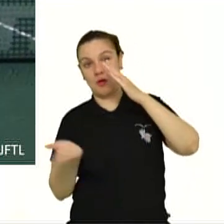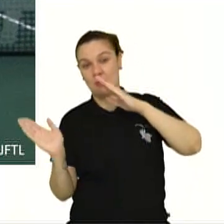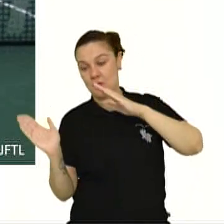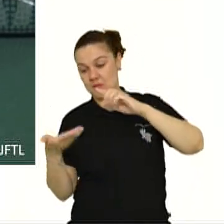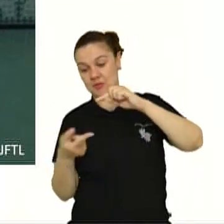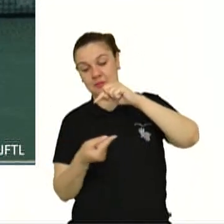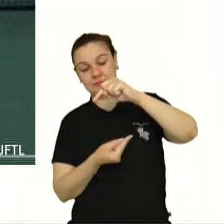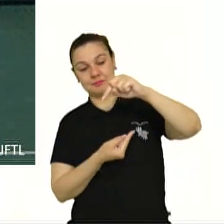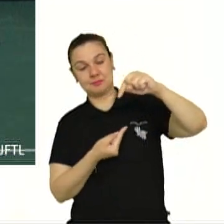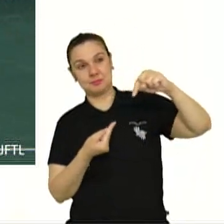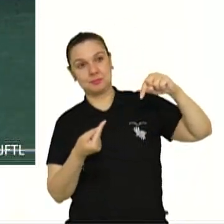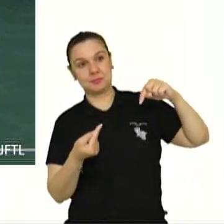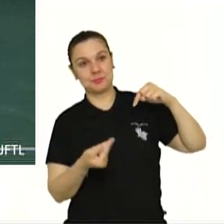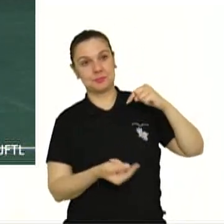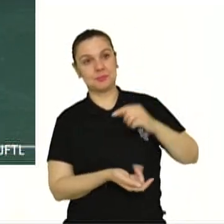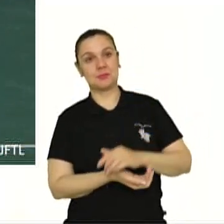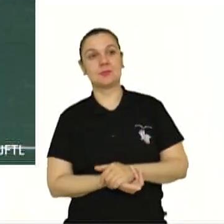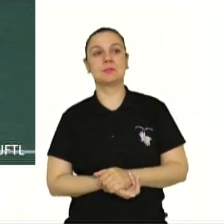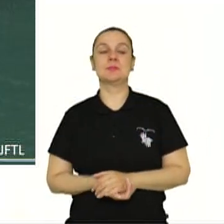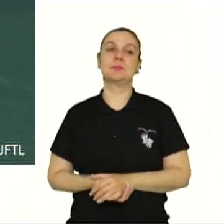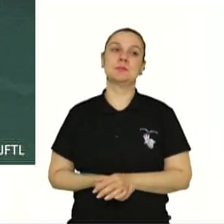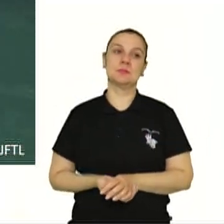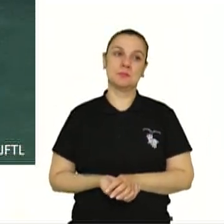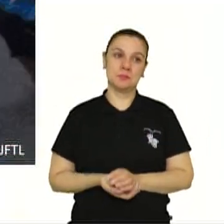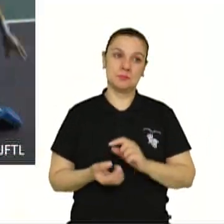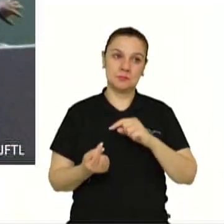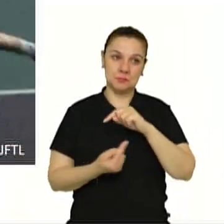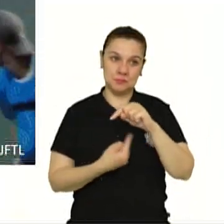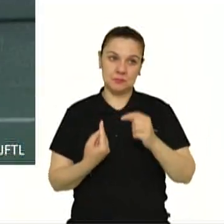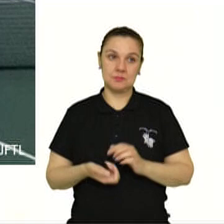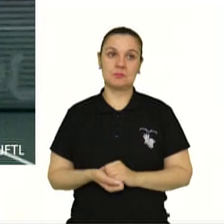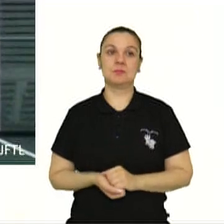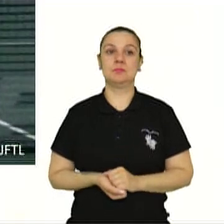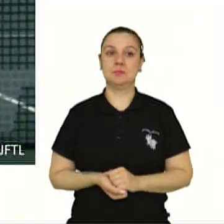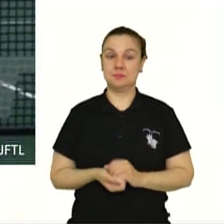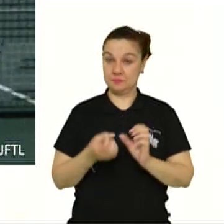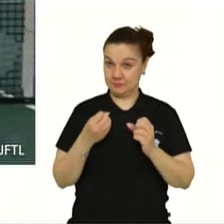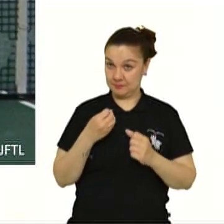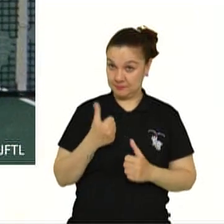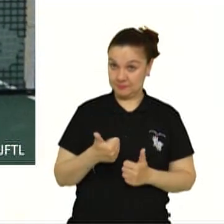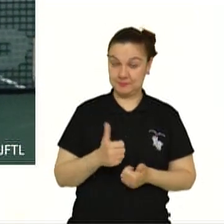Corta e a bolinha faz o efeito, tá?